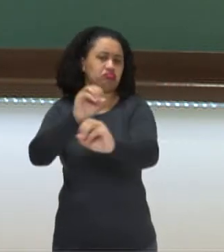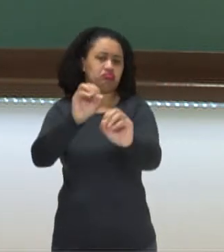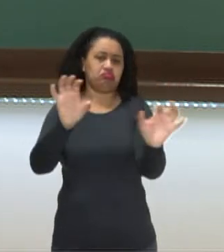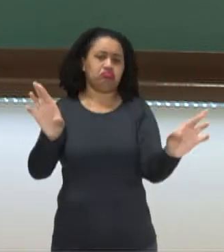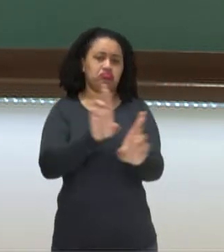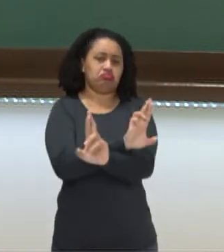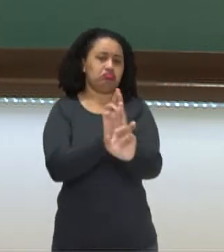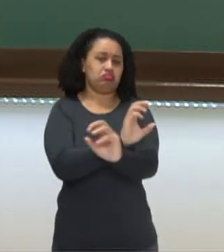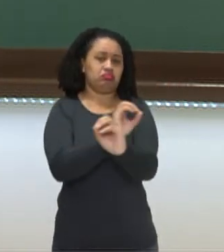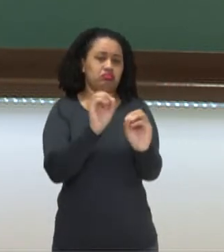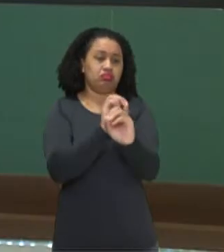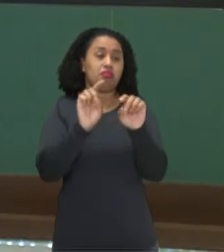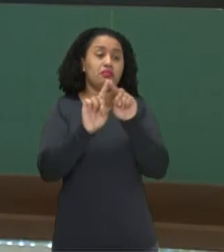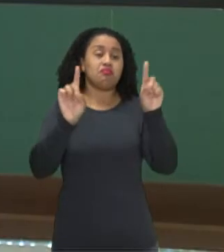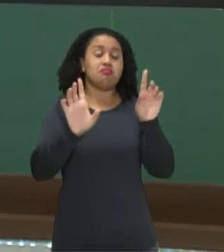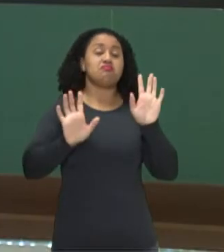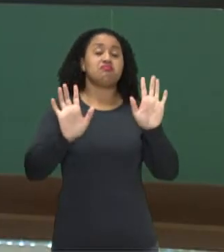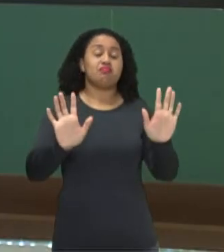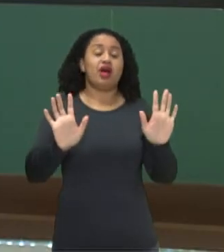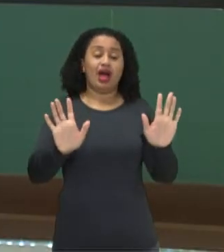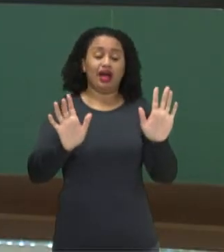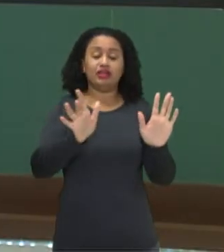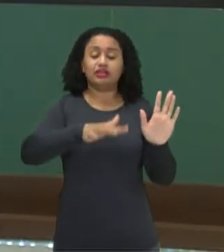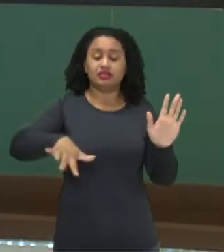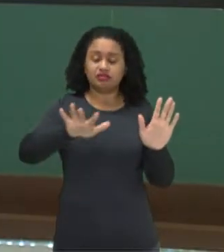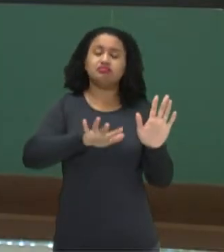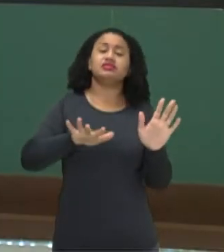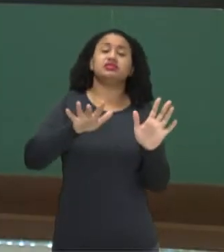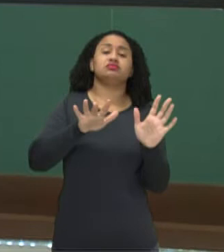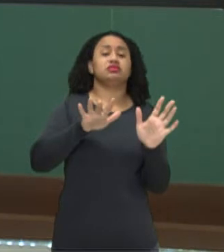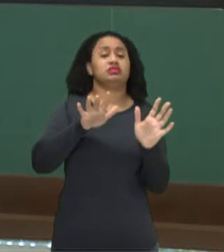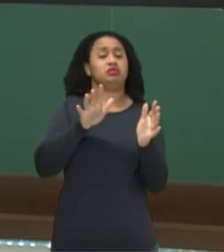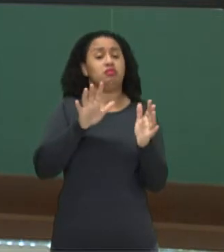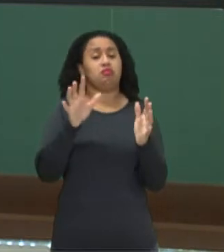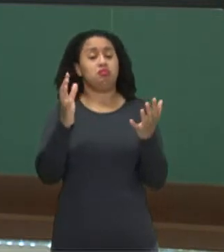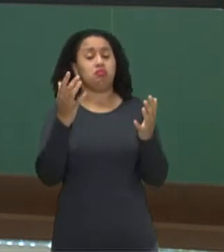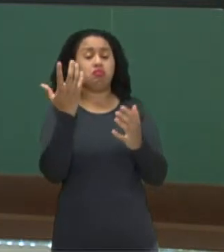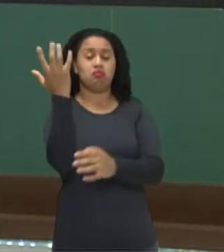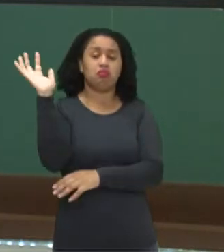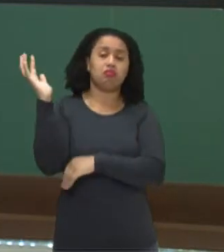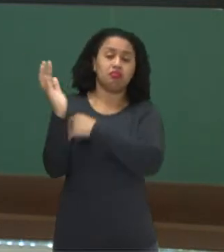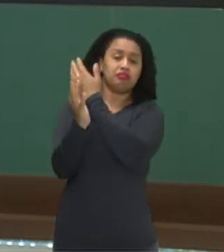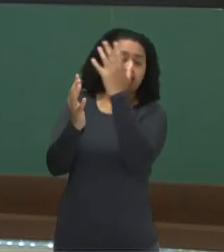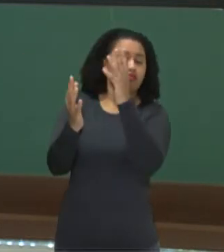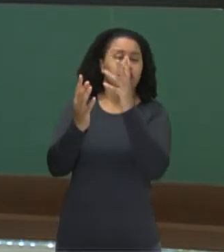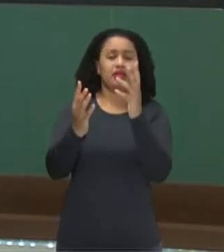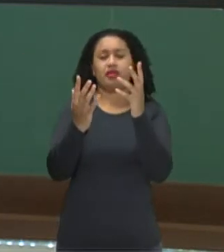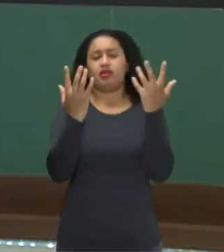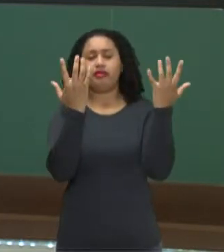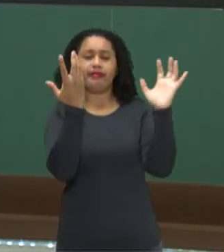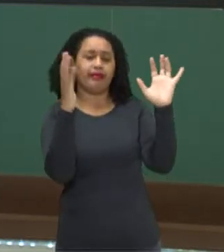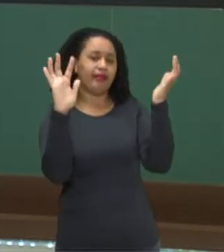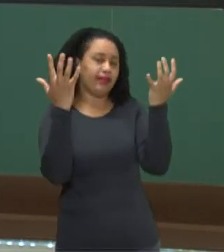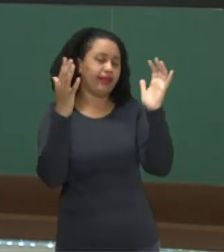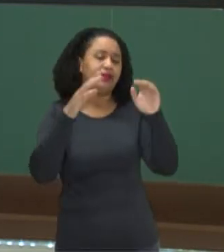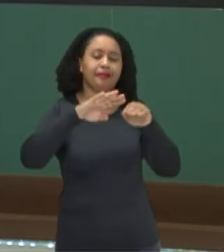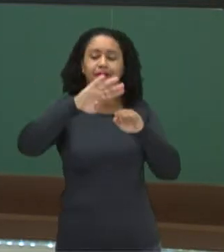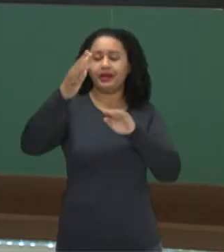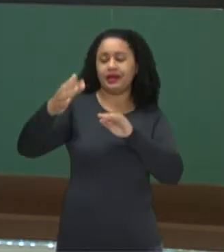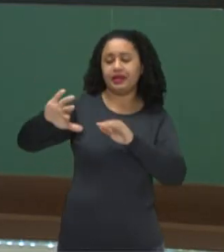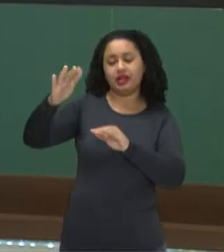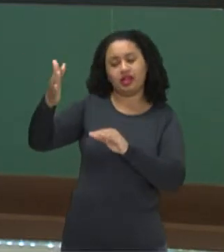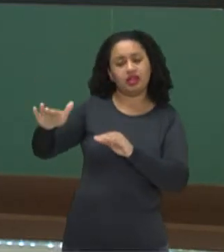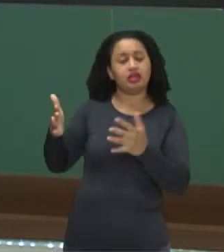nenhum. Mas vivendo sobre as mesmas condições ambientais, né, o mesmo clima, o mesmo